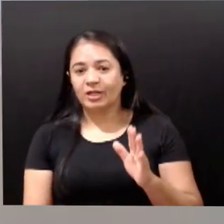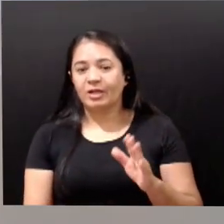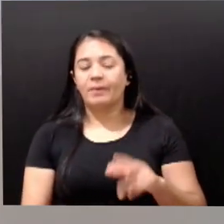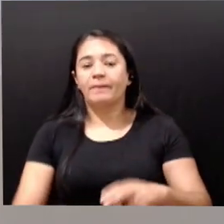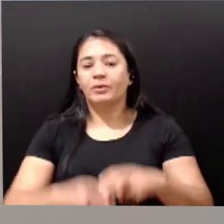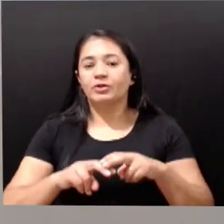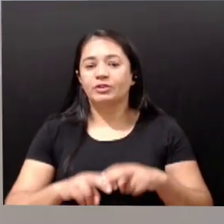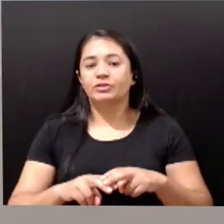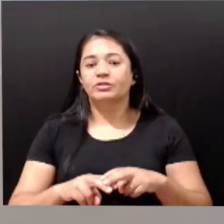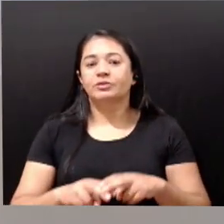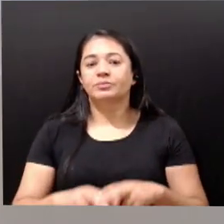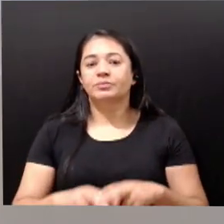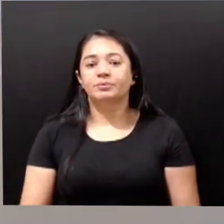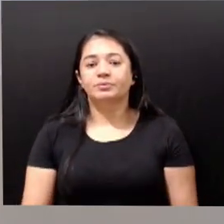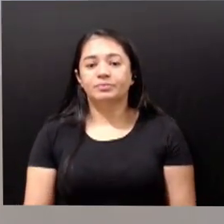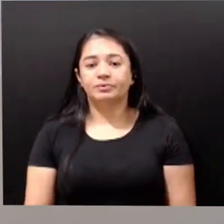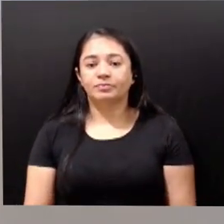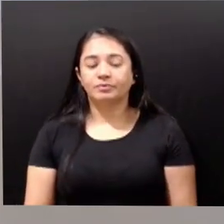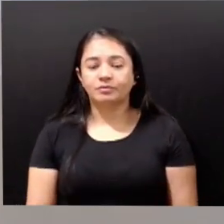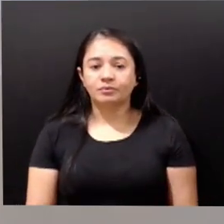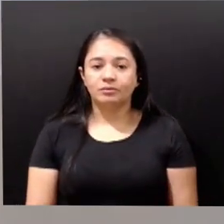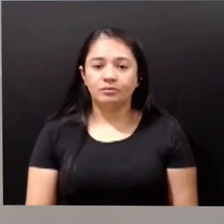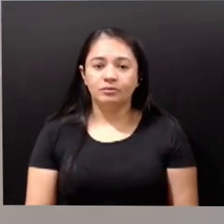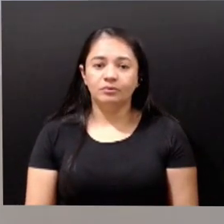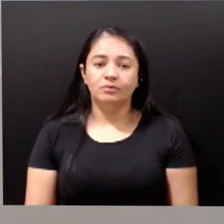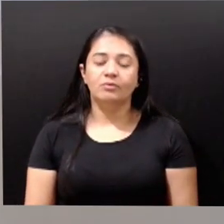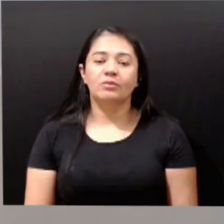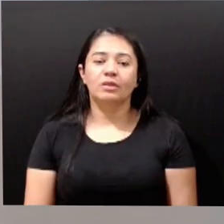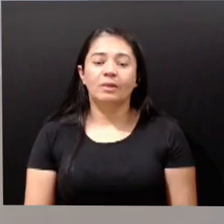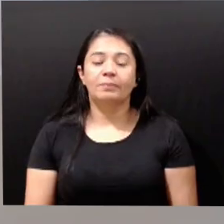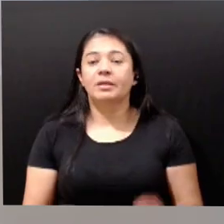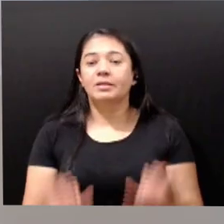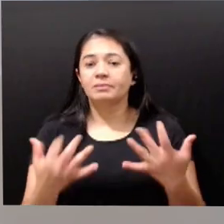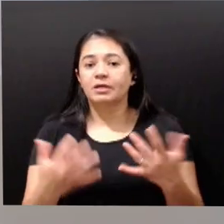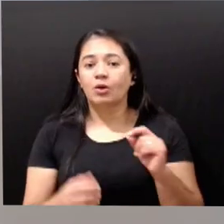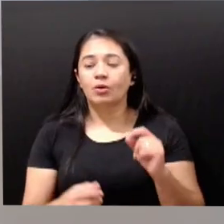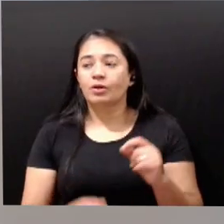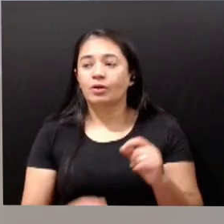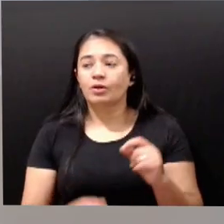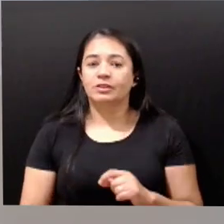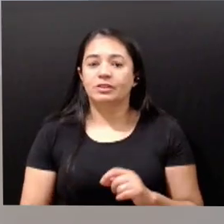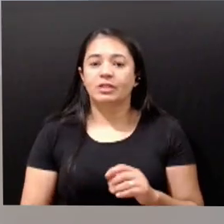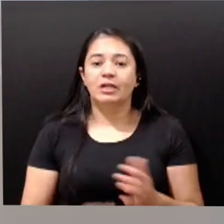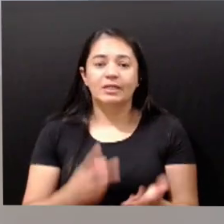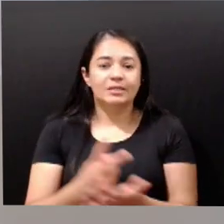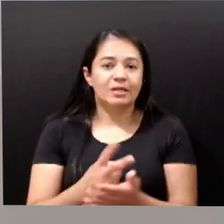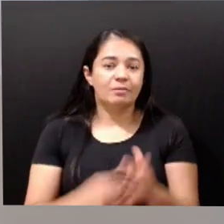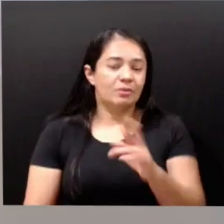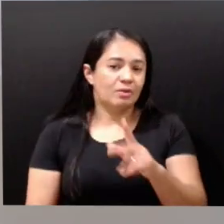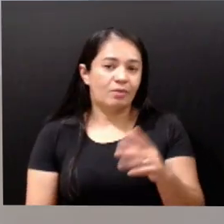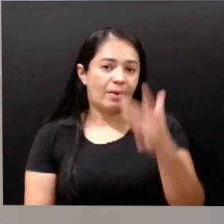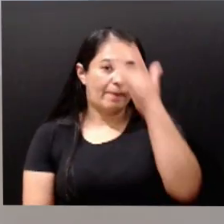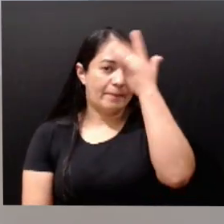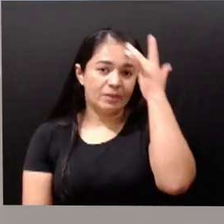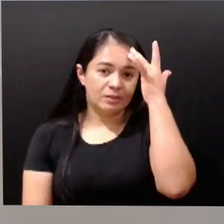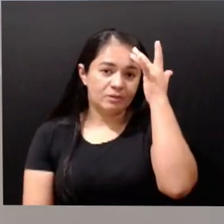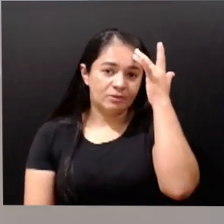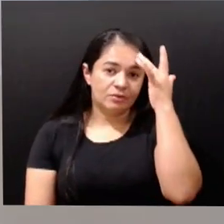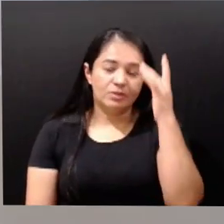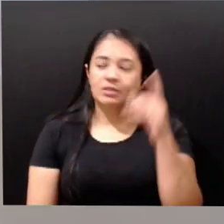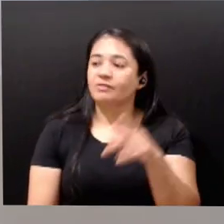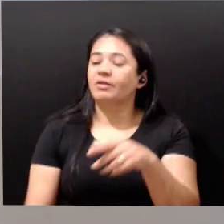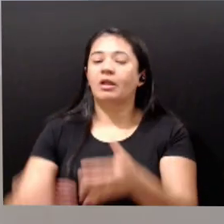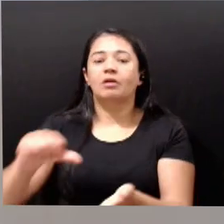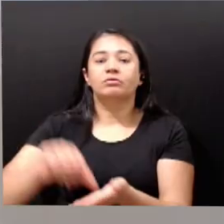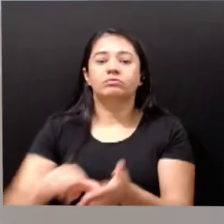a causa da infecção seja o próprio vírus. E é importante dizer porque, como você mencionou, não é infrequente. A gente vê pessoas que vão num